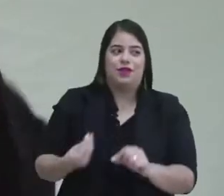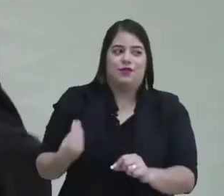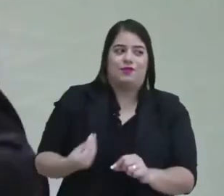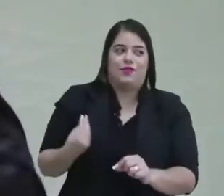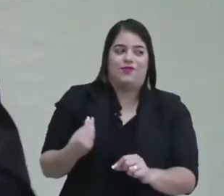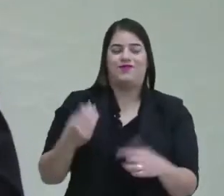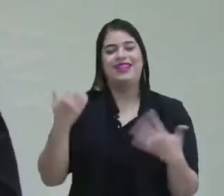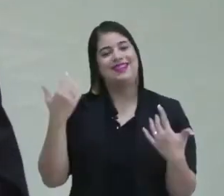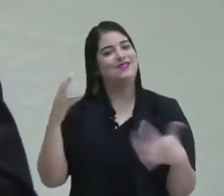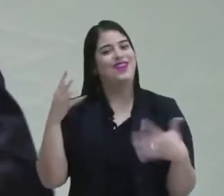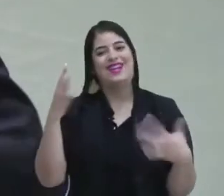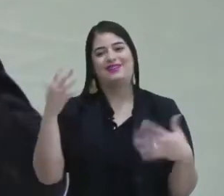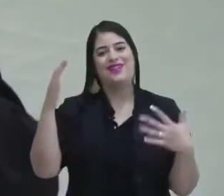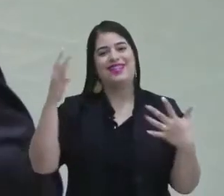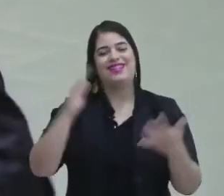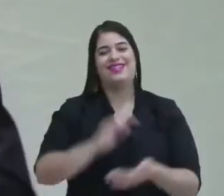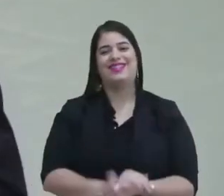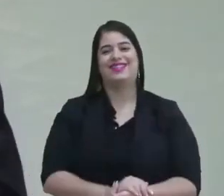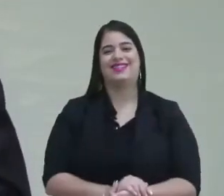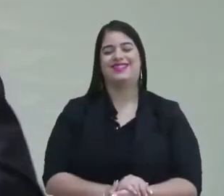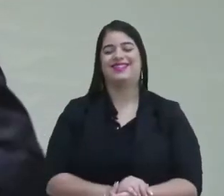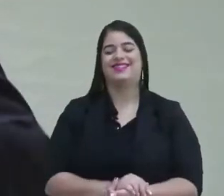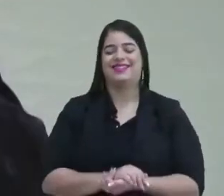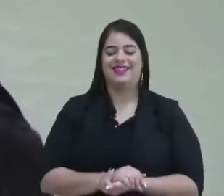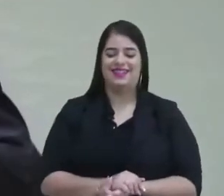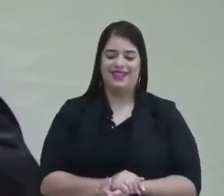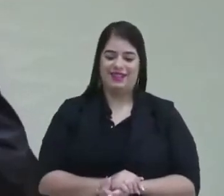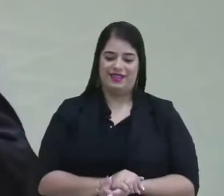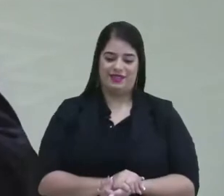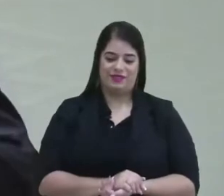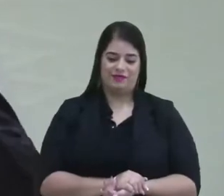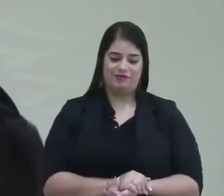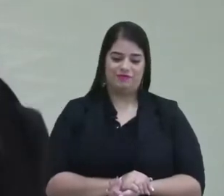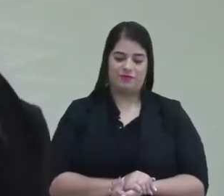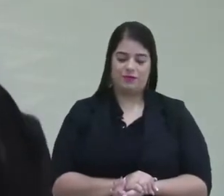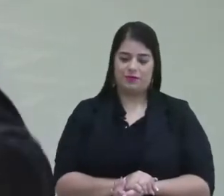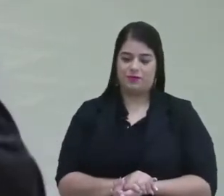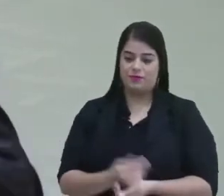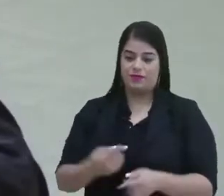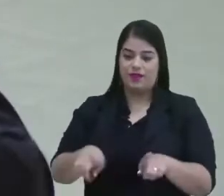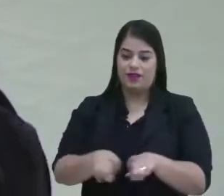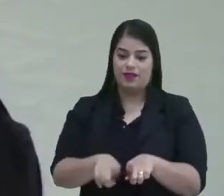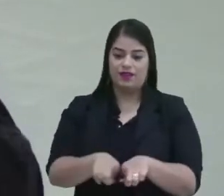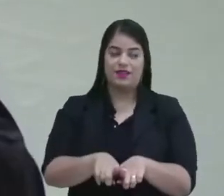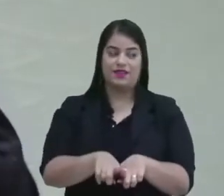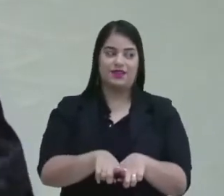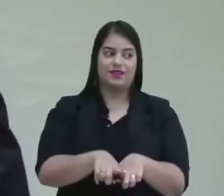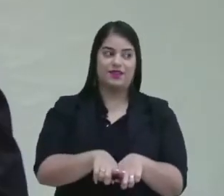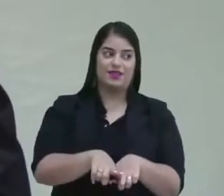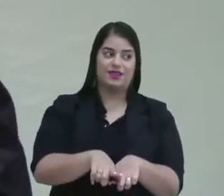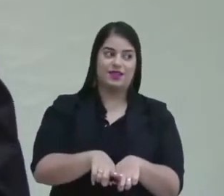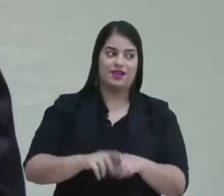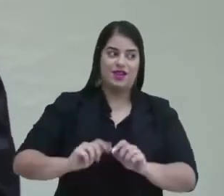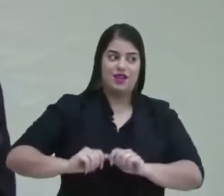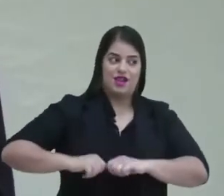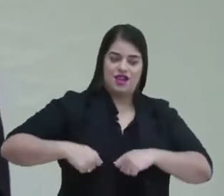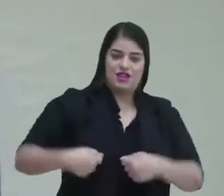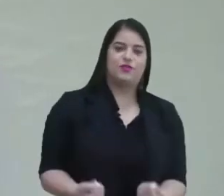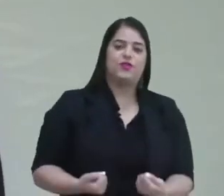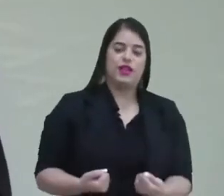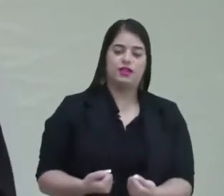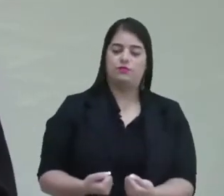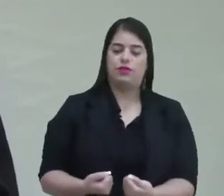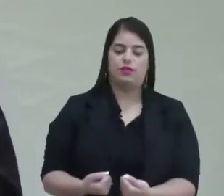de parabéns aí, bem merecido, e bem merecido também pelo seu esforço de toda a sua família que colocou você